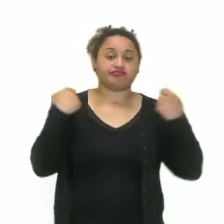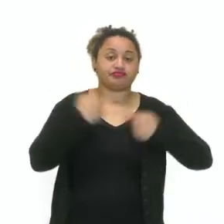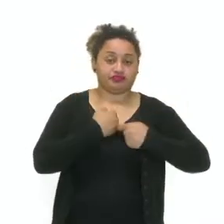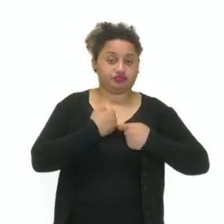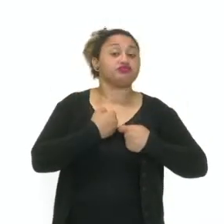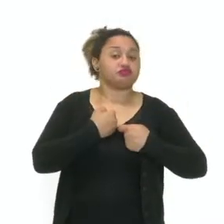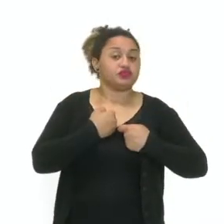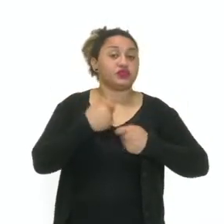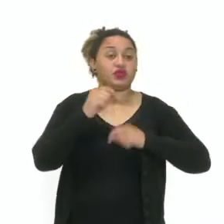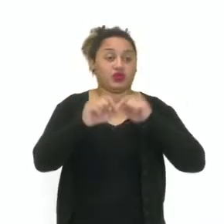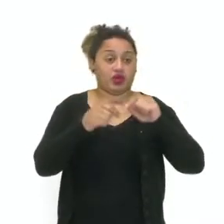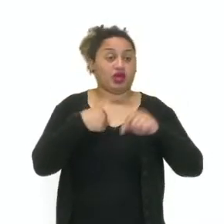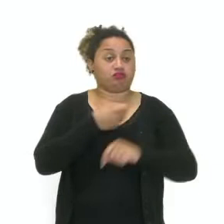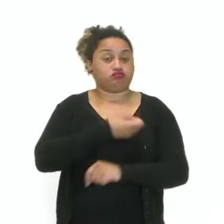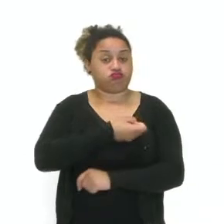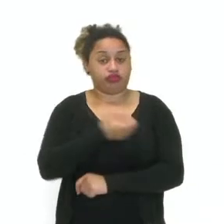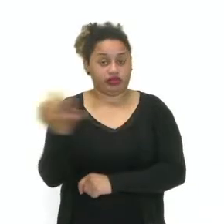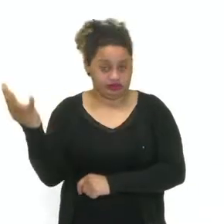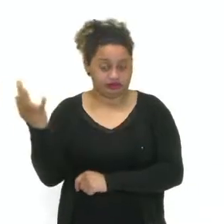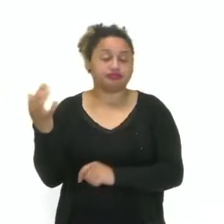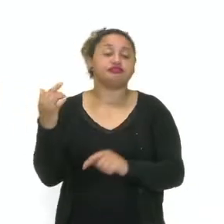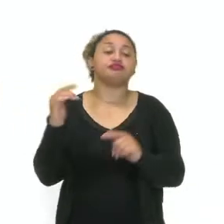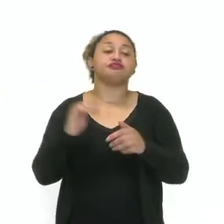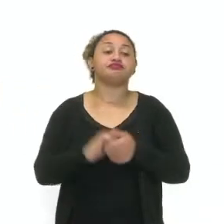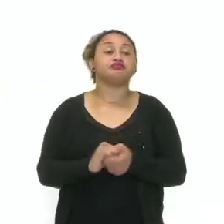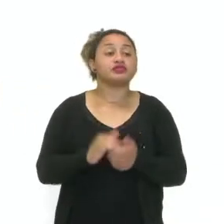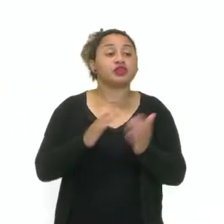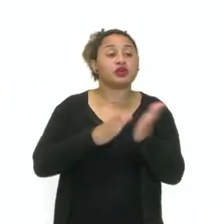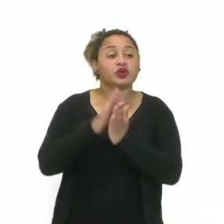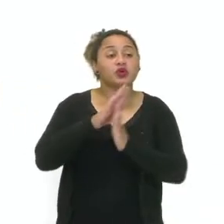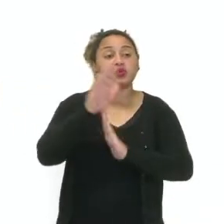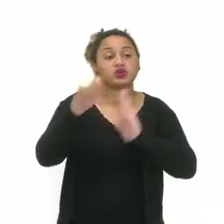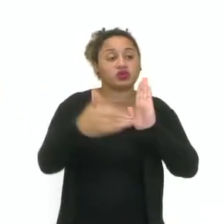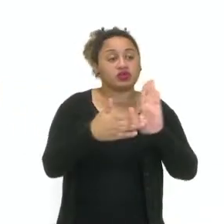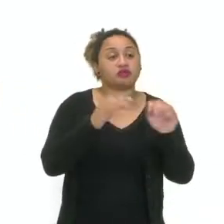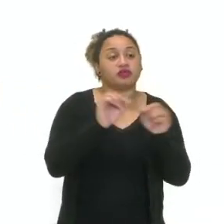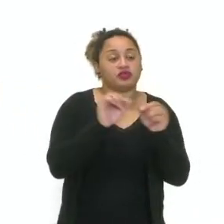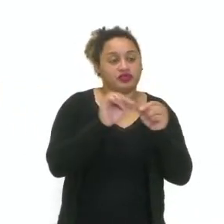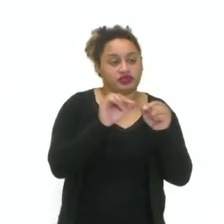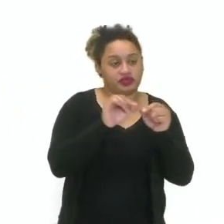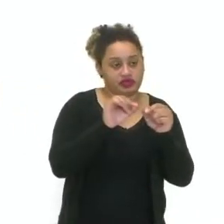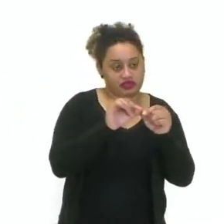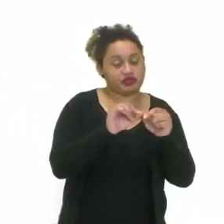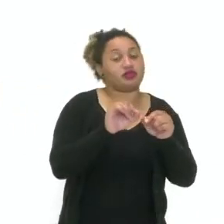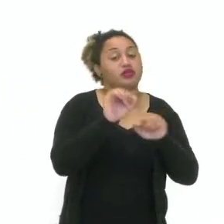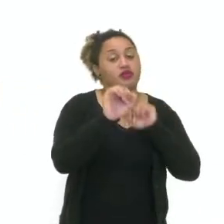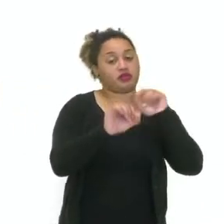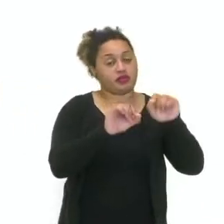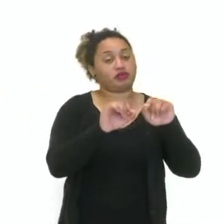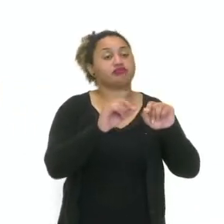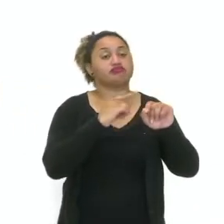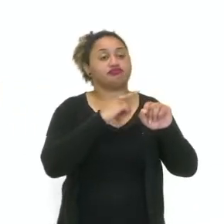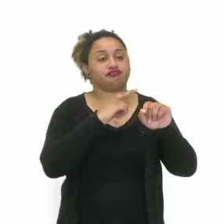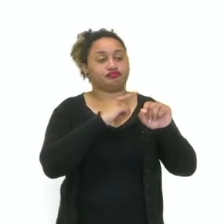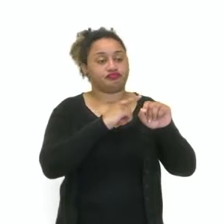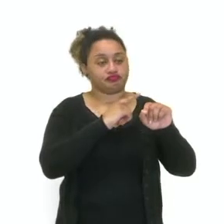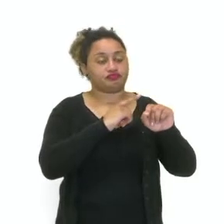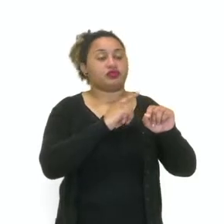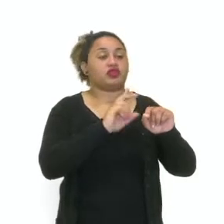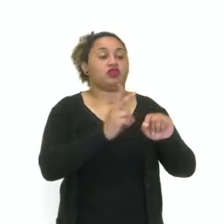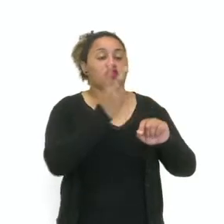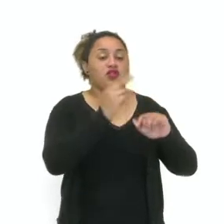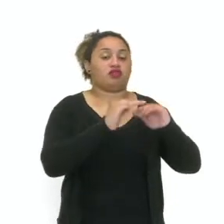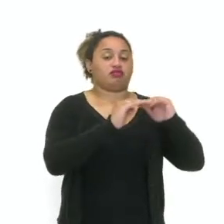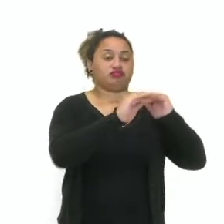couro em grande quantidade. O custo total de fabricação dessas jaquetas é composto por um